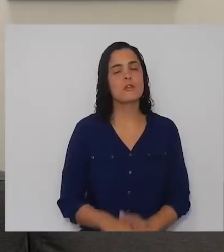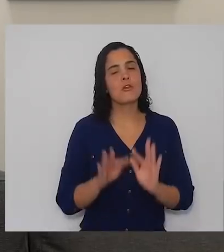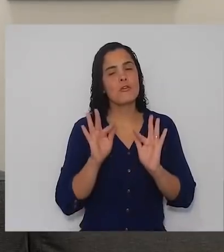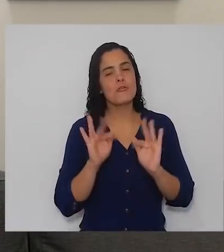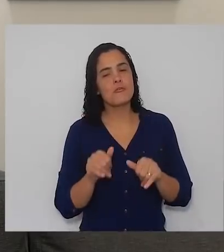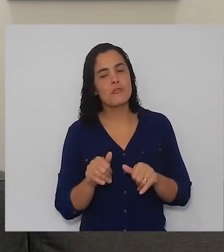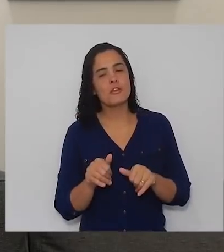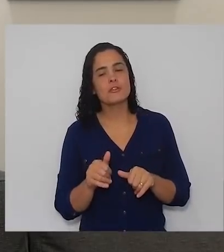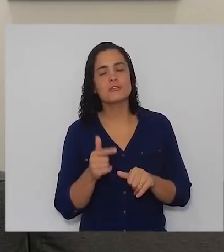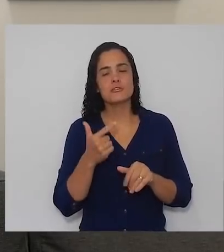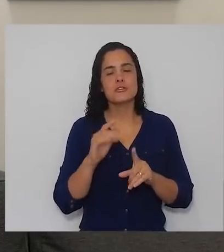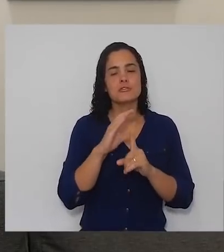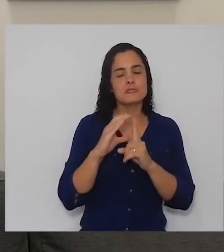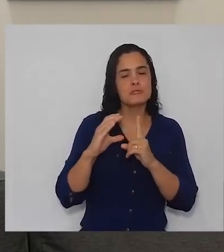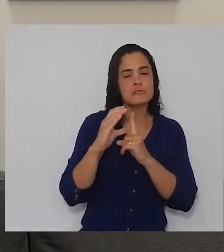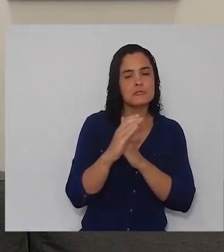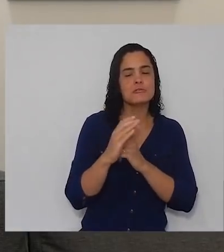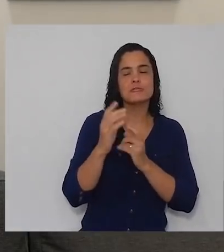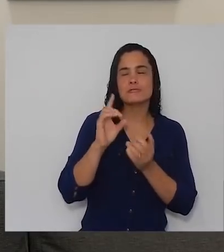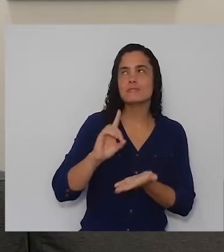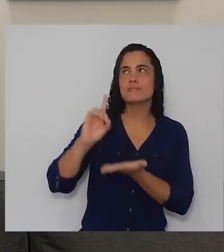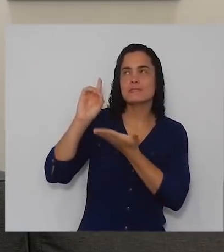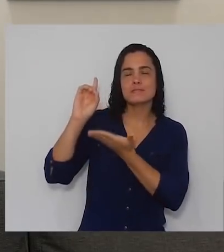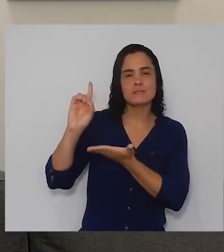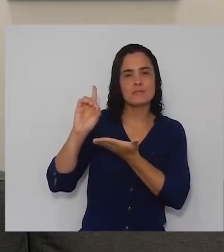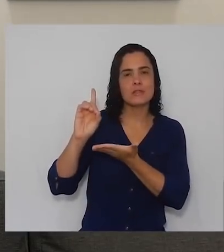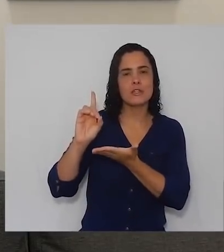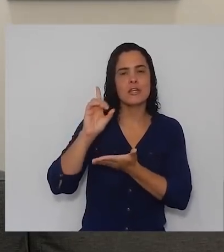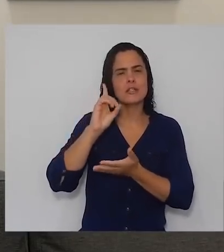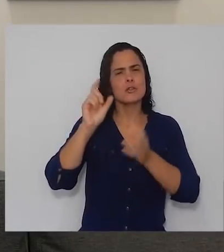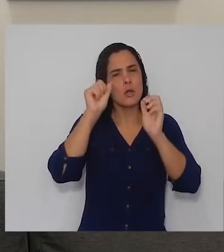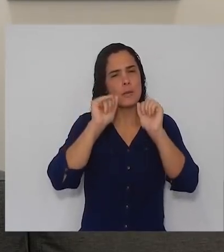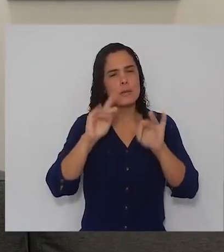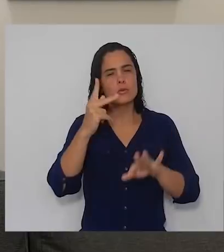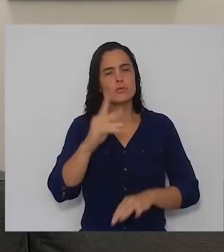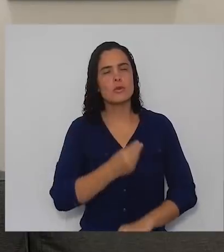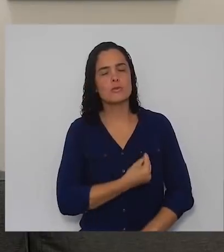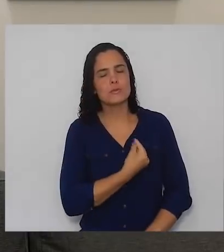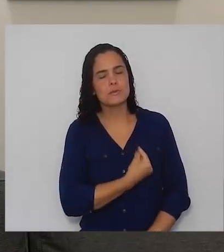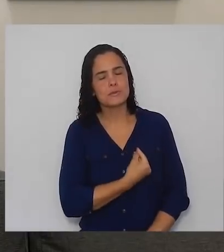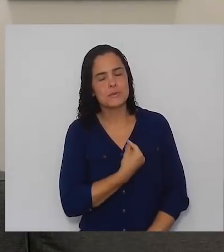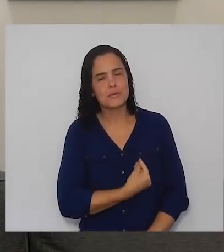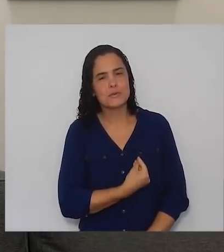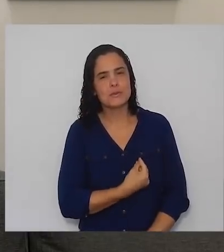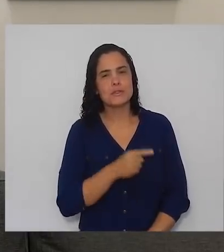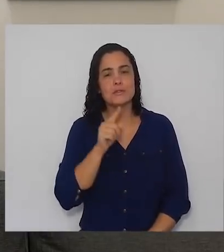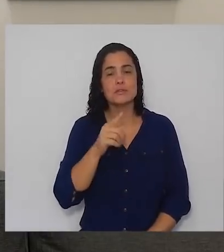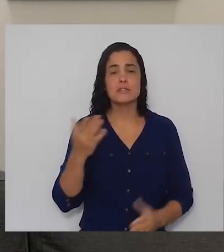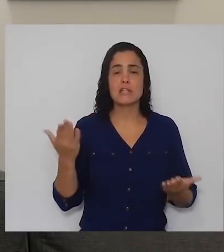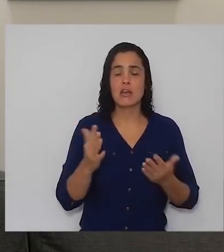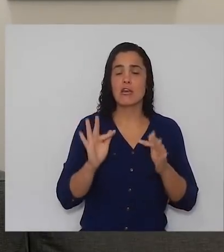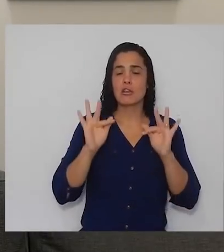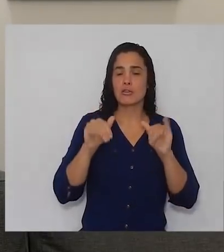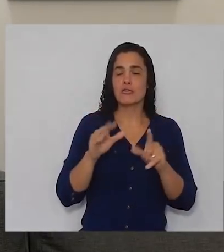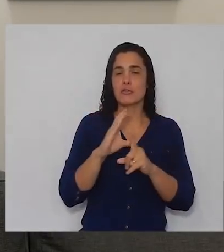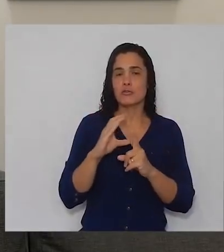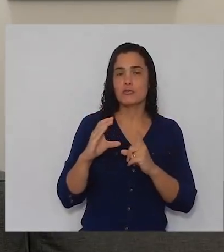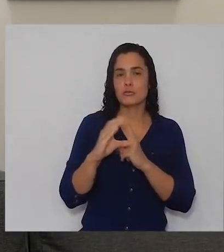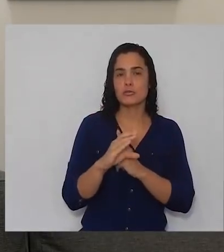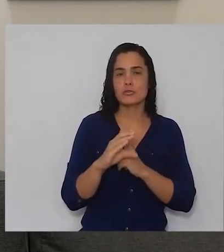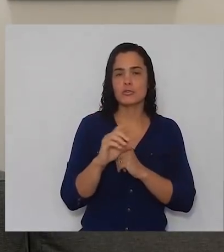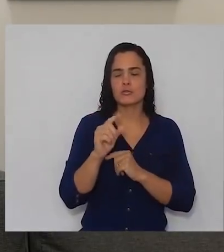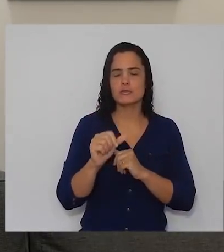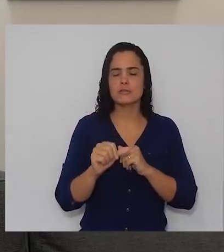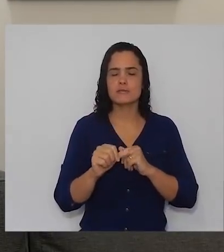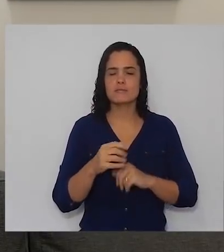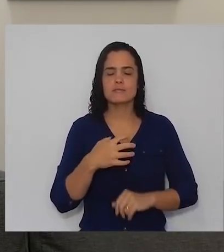Chegando ao final de mais uma transmissão do nosso culto ao Senhor, que Deus tenha abençoado a sua vida e que você, encerrando essa